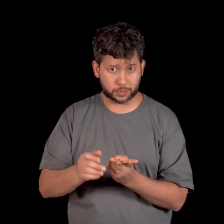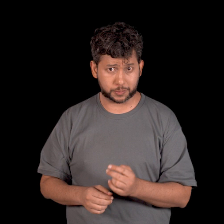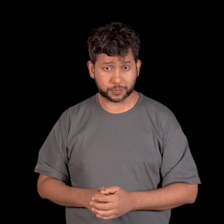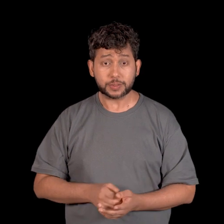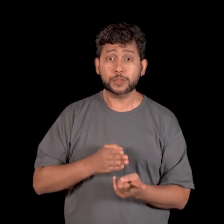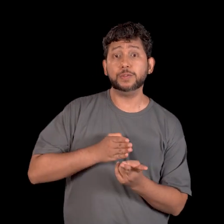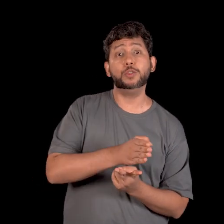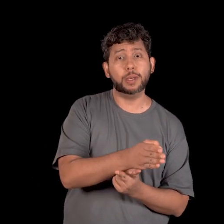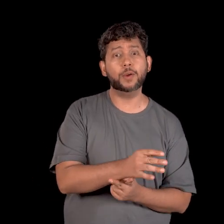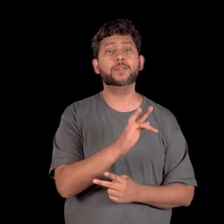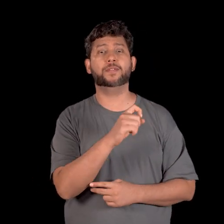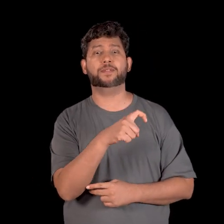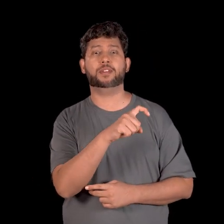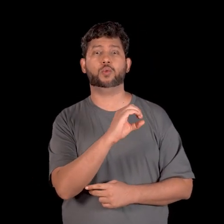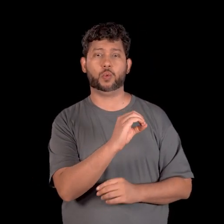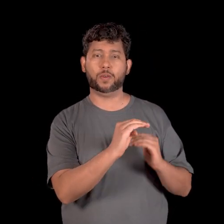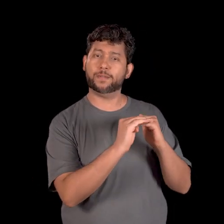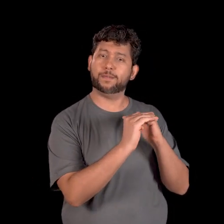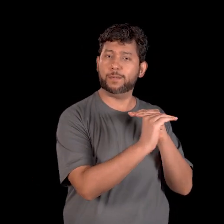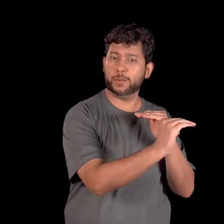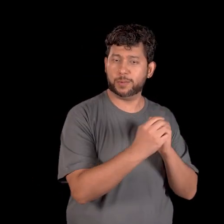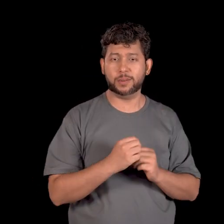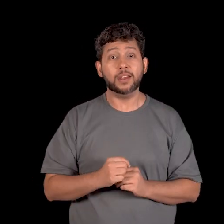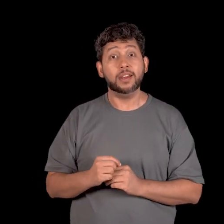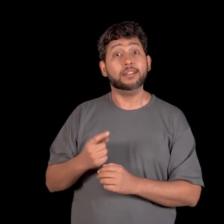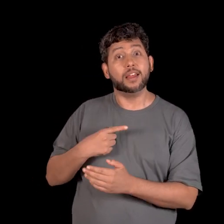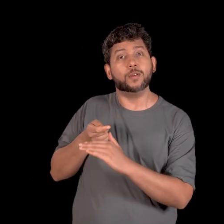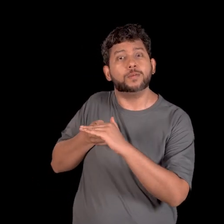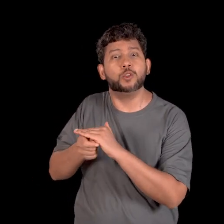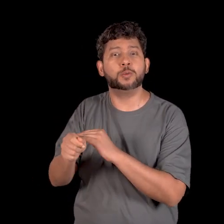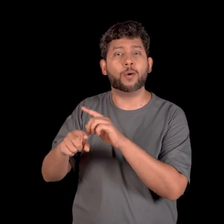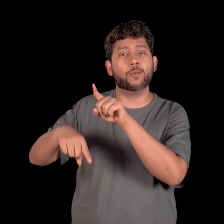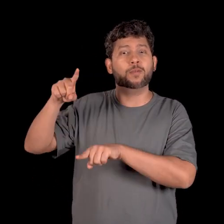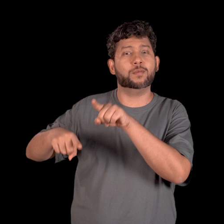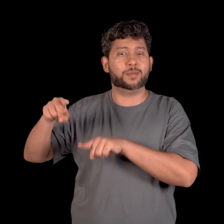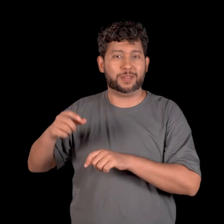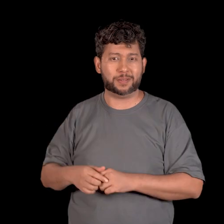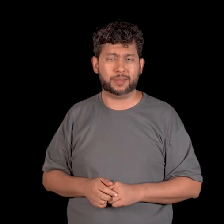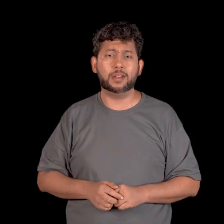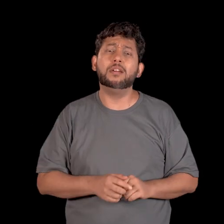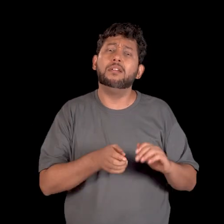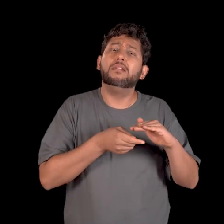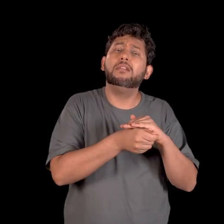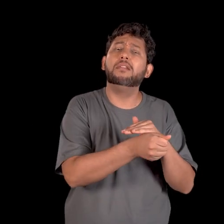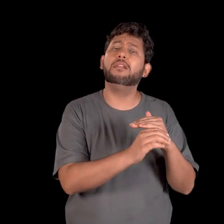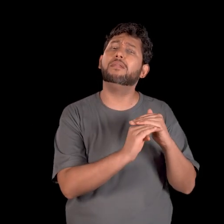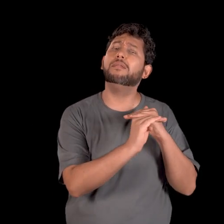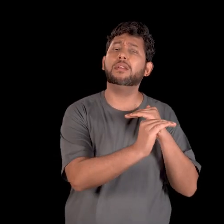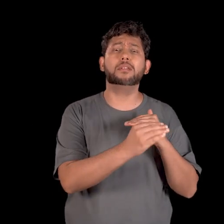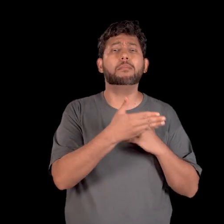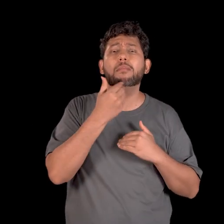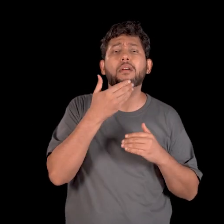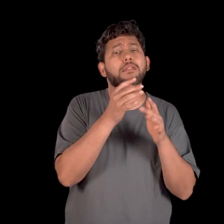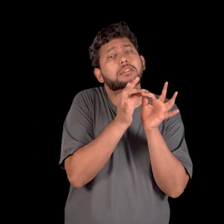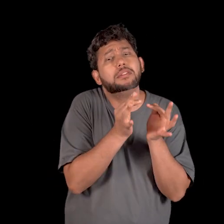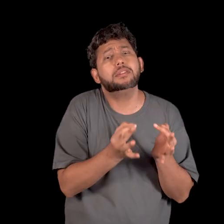os investimentos podem ser divididos em dois tipos: os de renda fixa e os de renda variável. Os investimentos